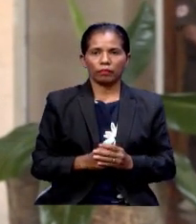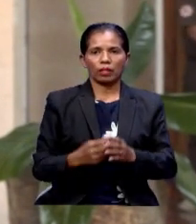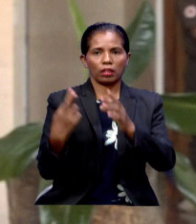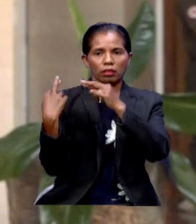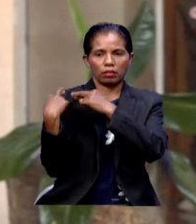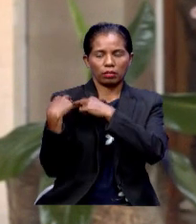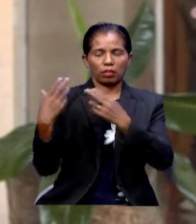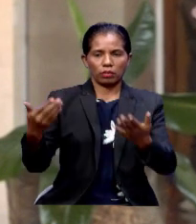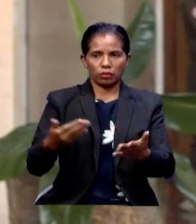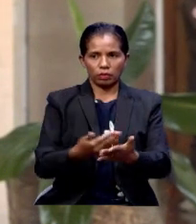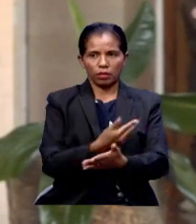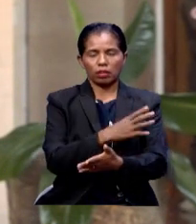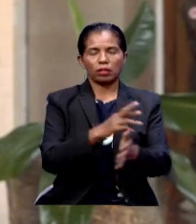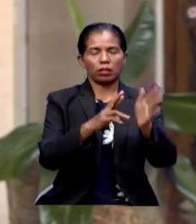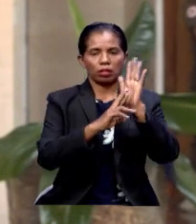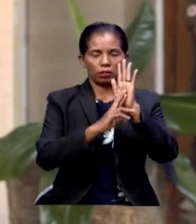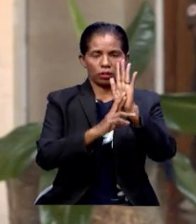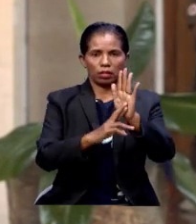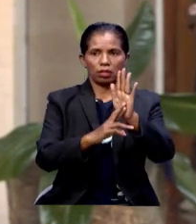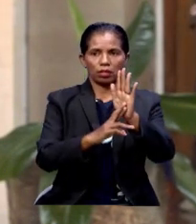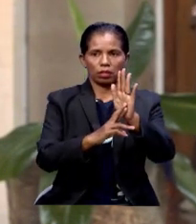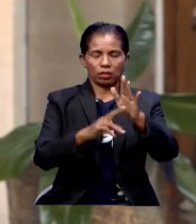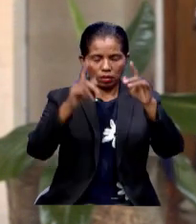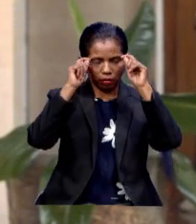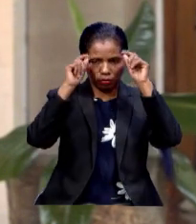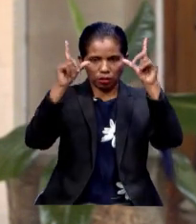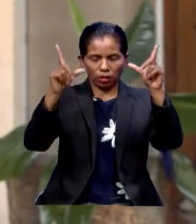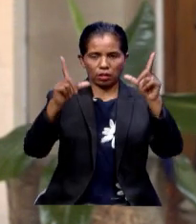responsabilidade fon atu representa Timor Leste